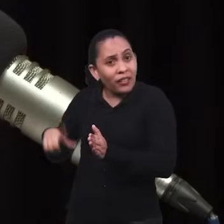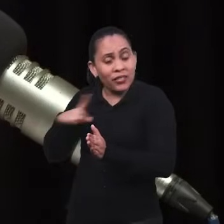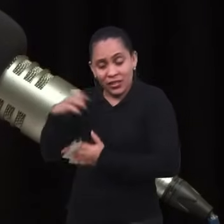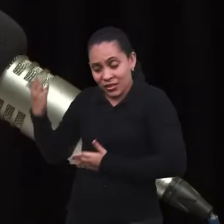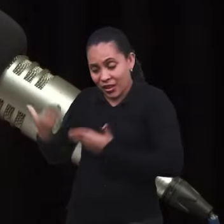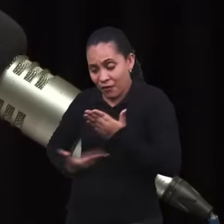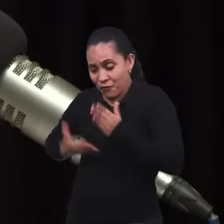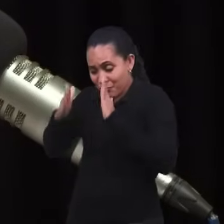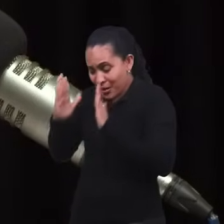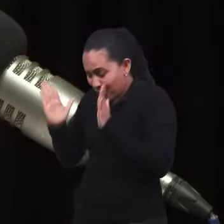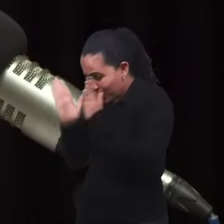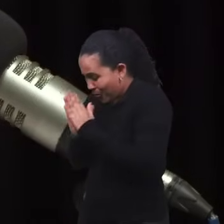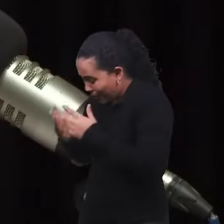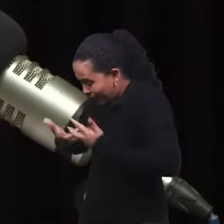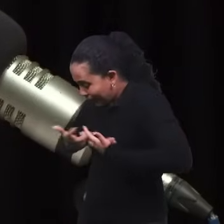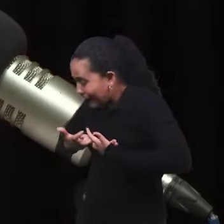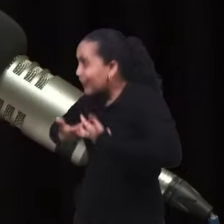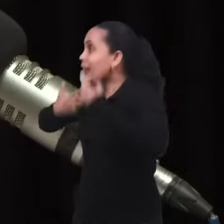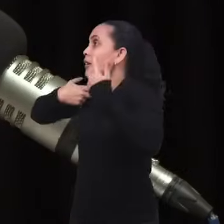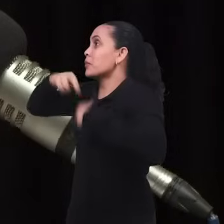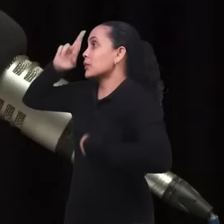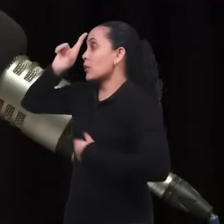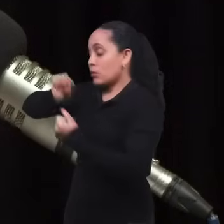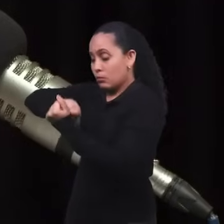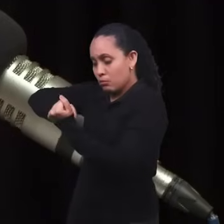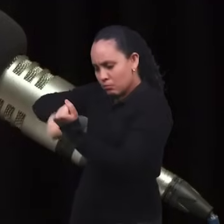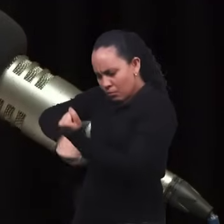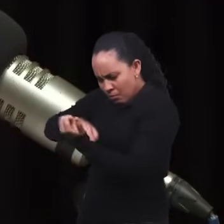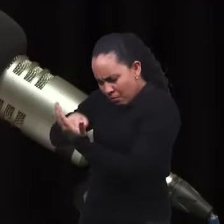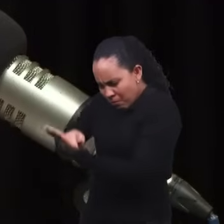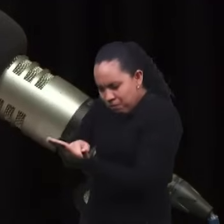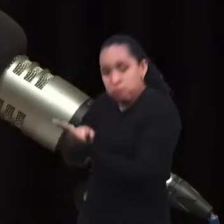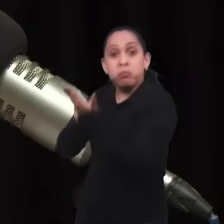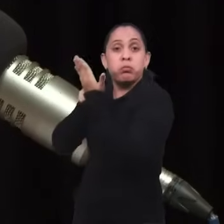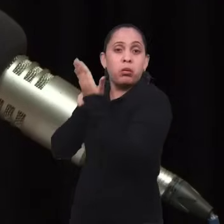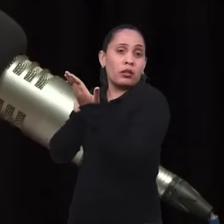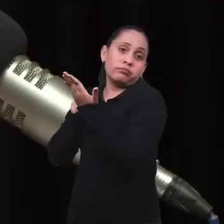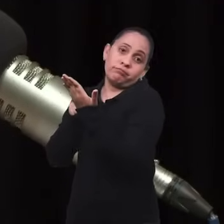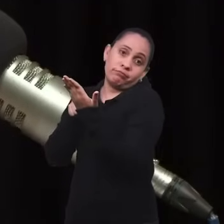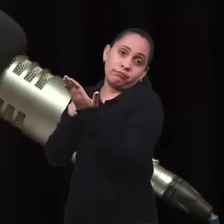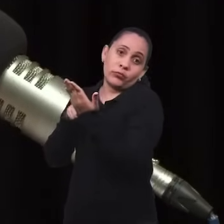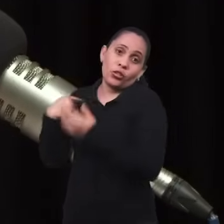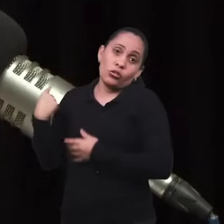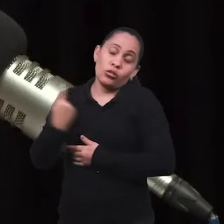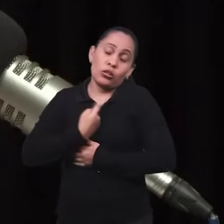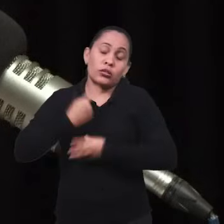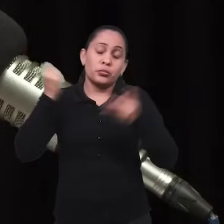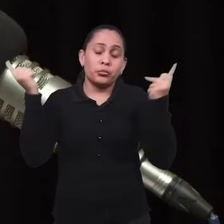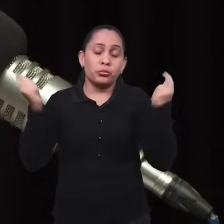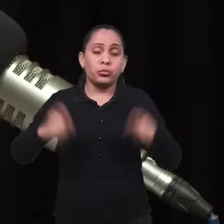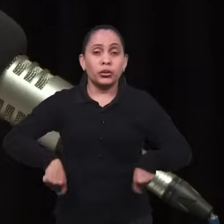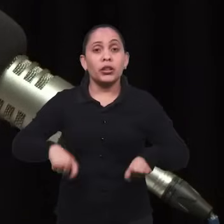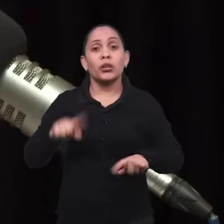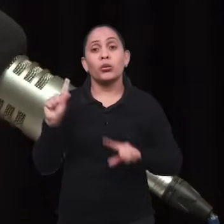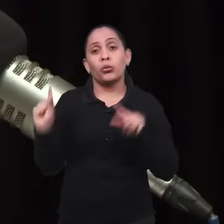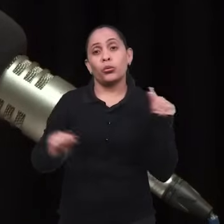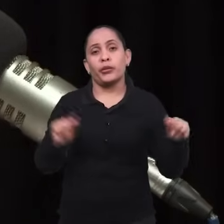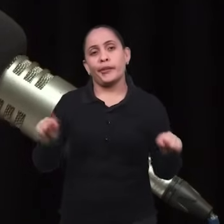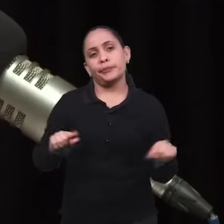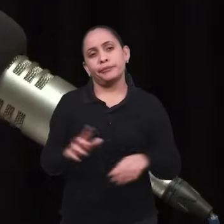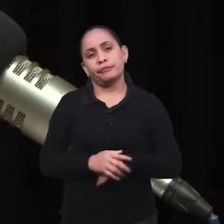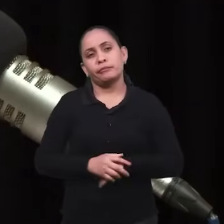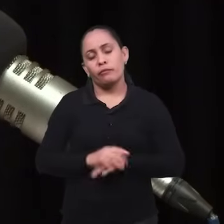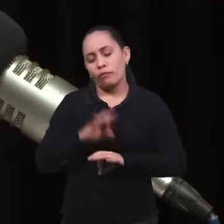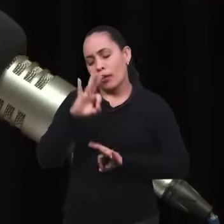aquela que vai aos pés do Senhor até que o mistério seja revelado. Nós poderíamos, como igreja, por